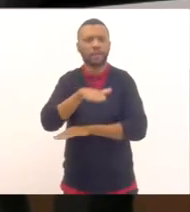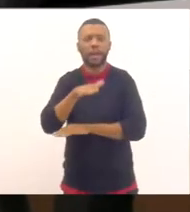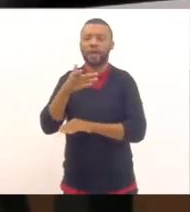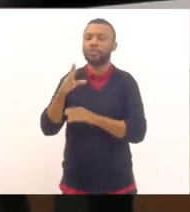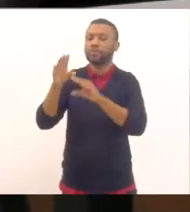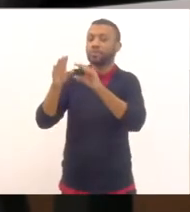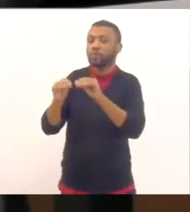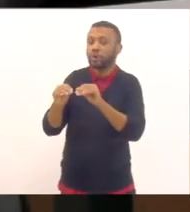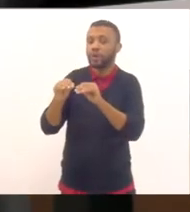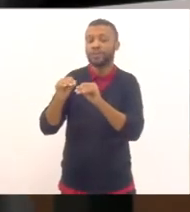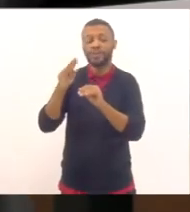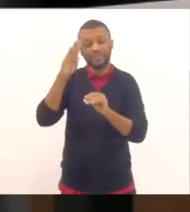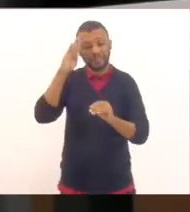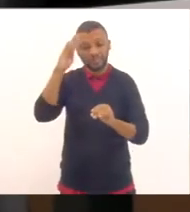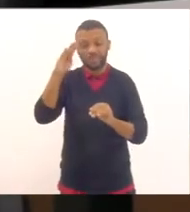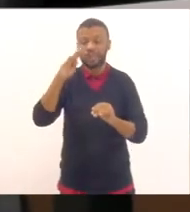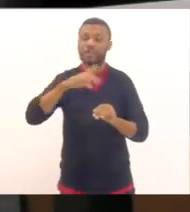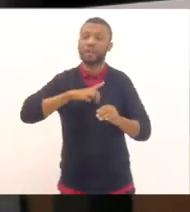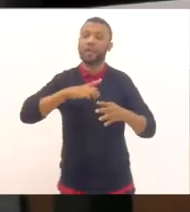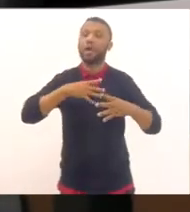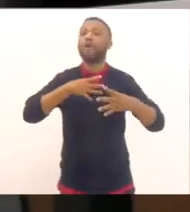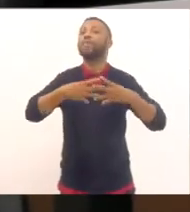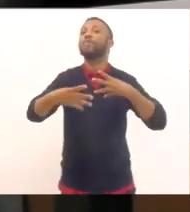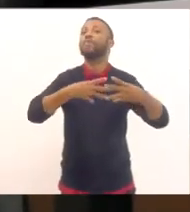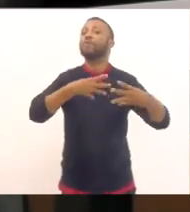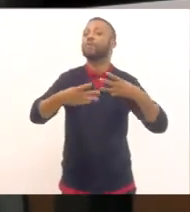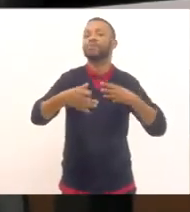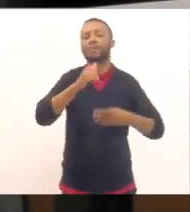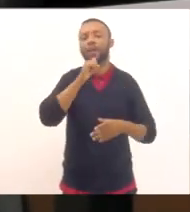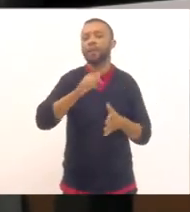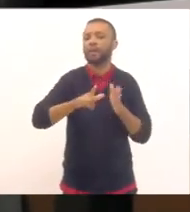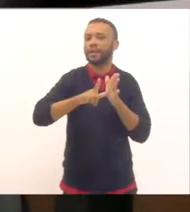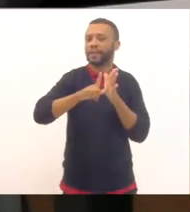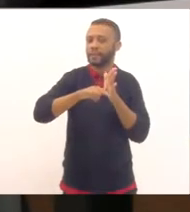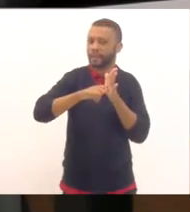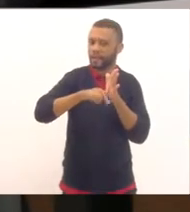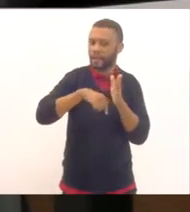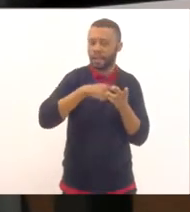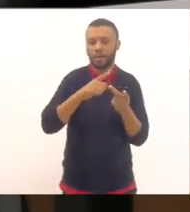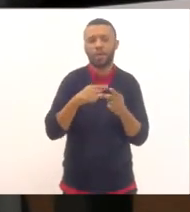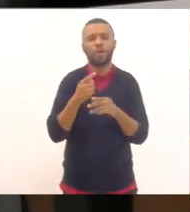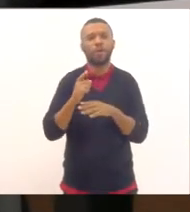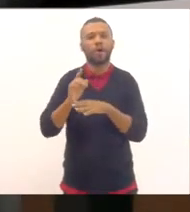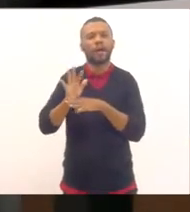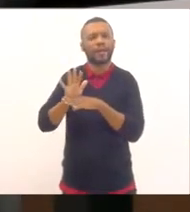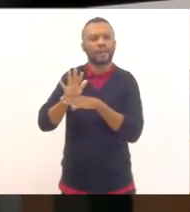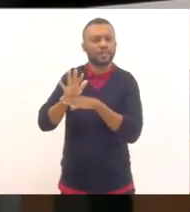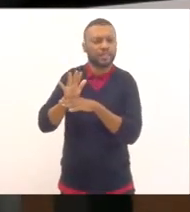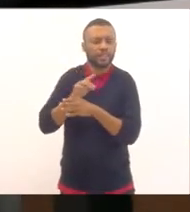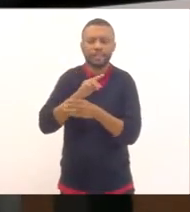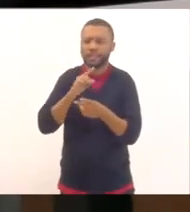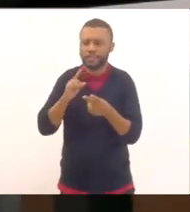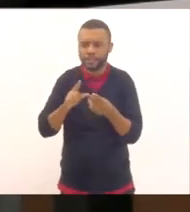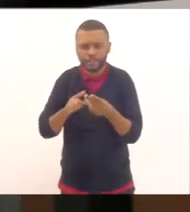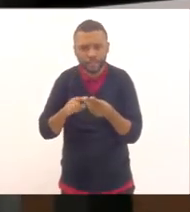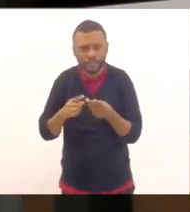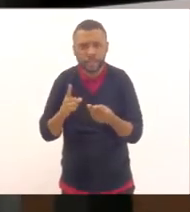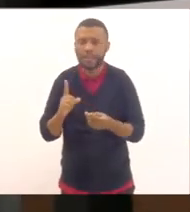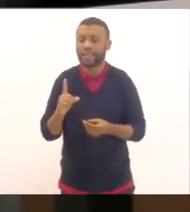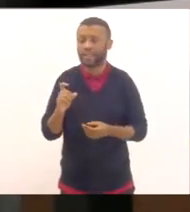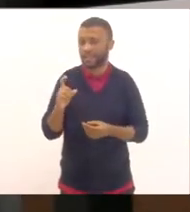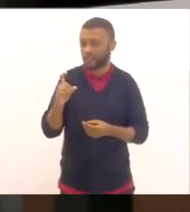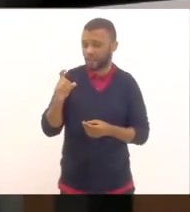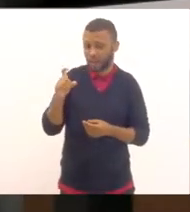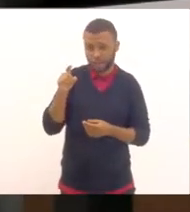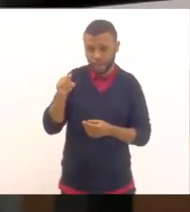Estações aqui tem mais mais fluxo de pessoas então Central do Brasil Caxias Senador